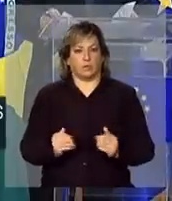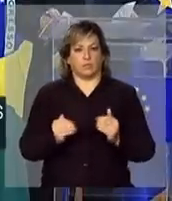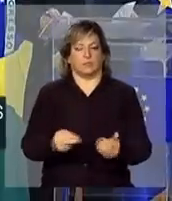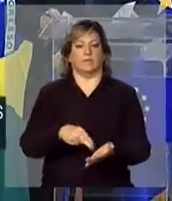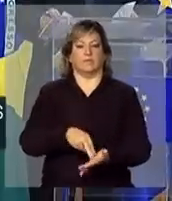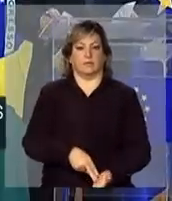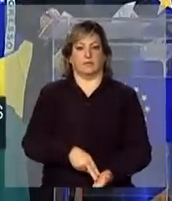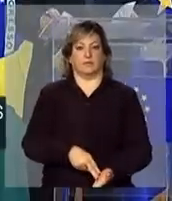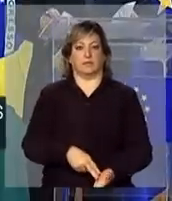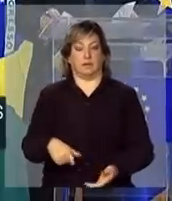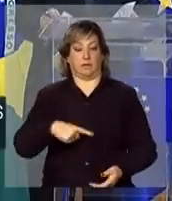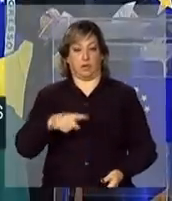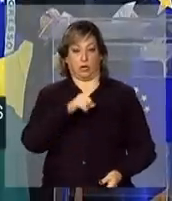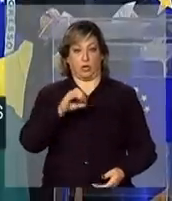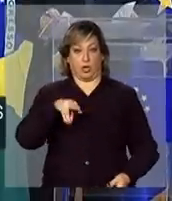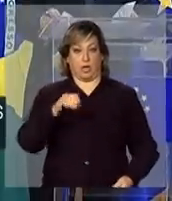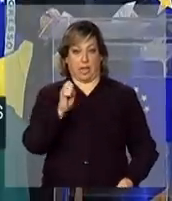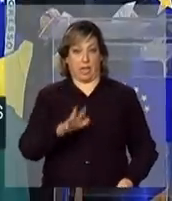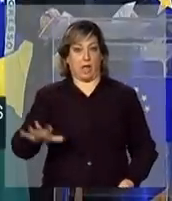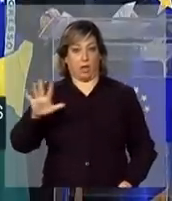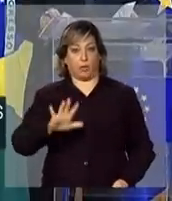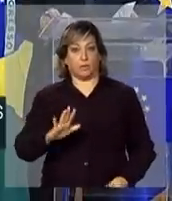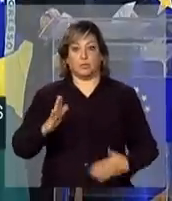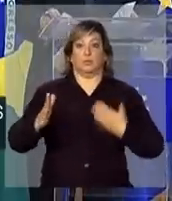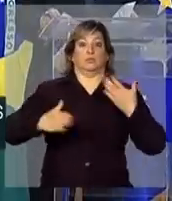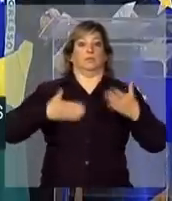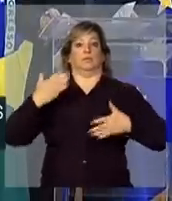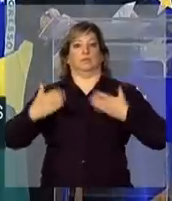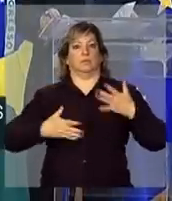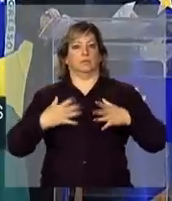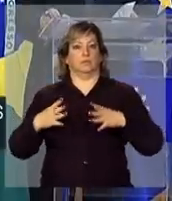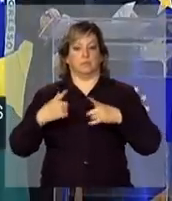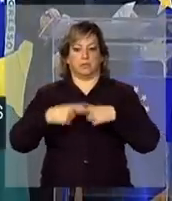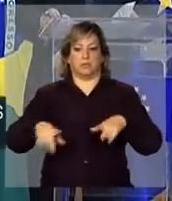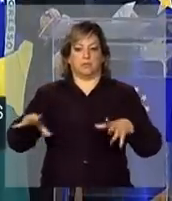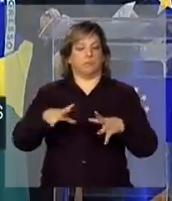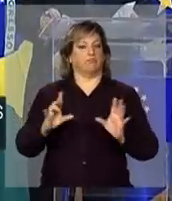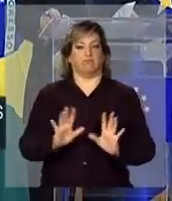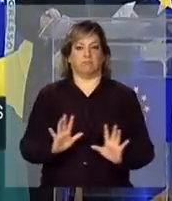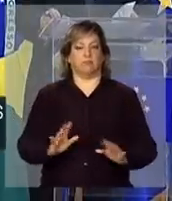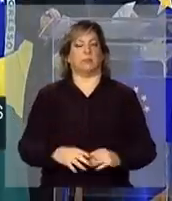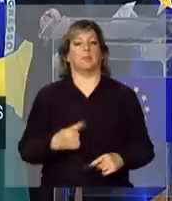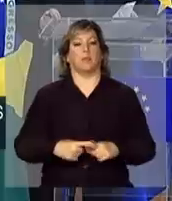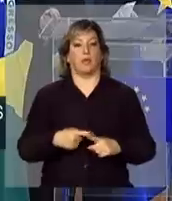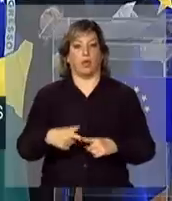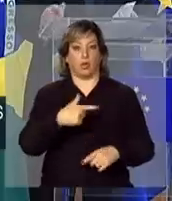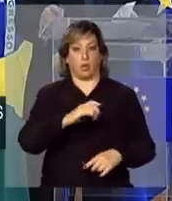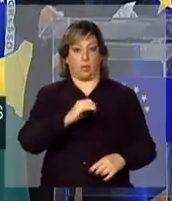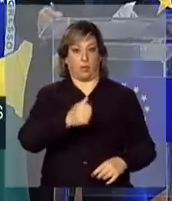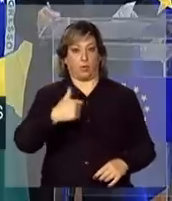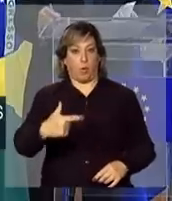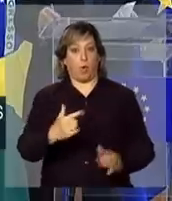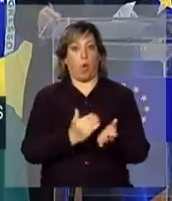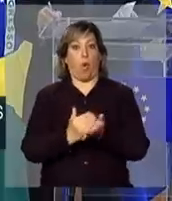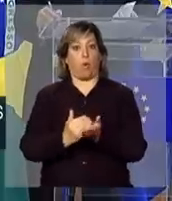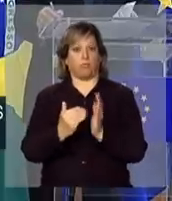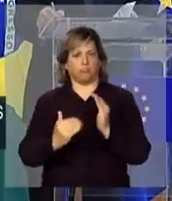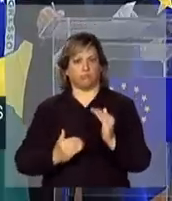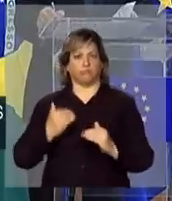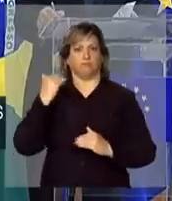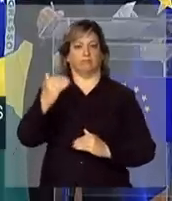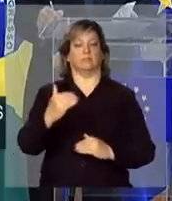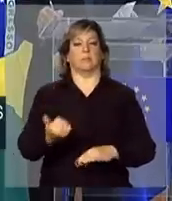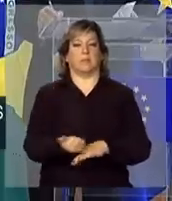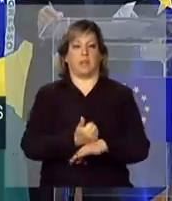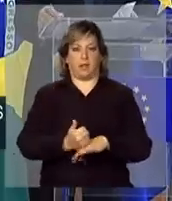mais se encontra sob ameaça existencial. 2012 marcou um ponto de guinada. Muitíssimo trabalho